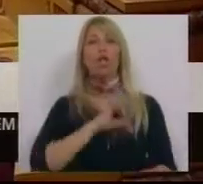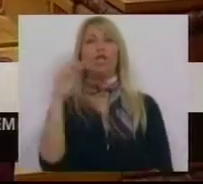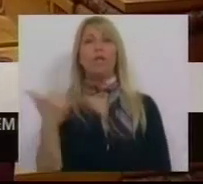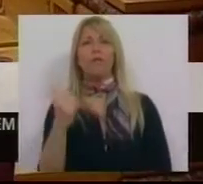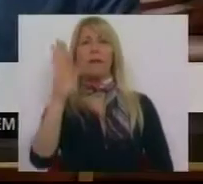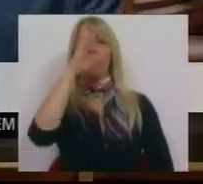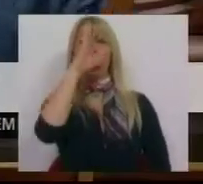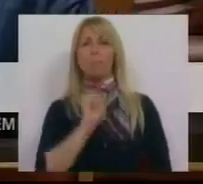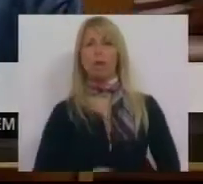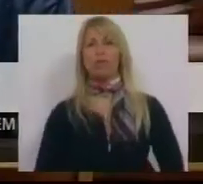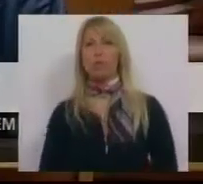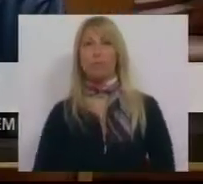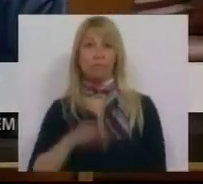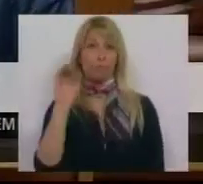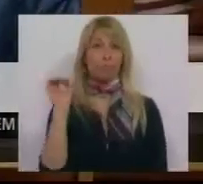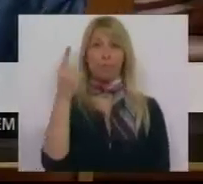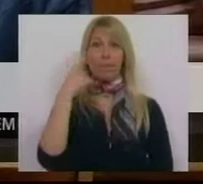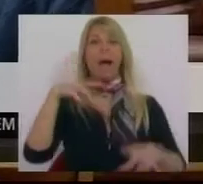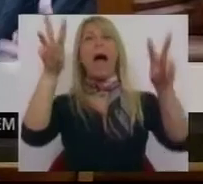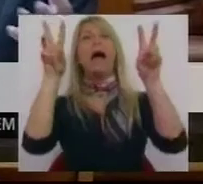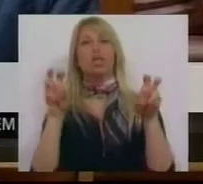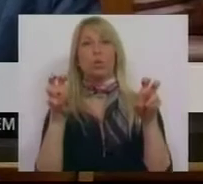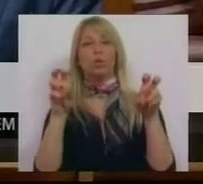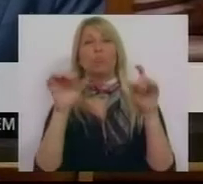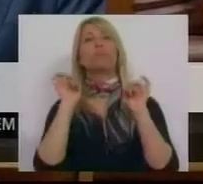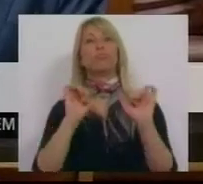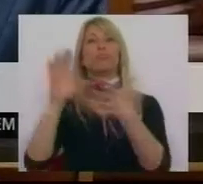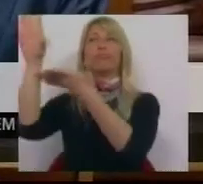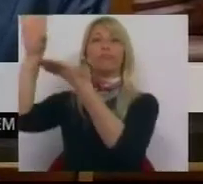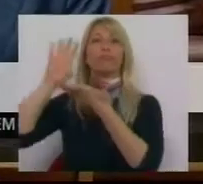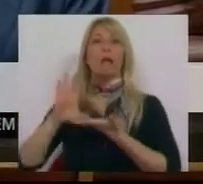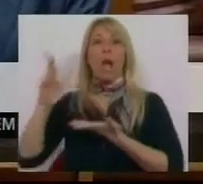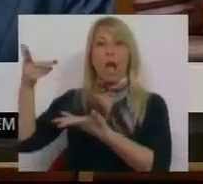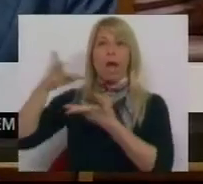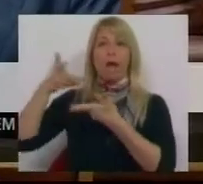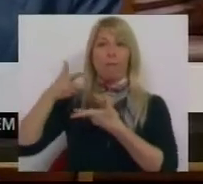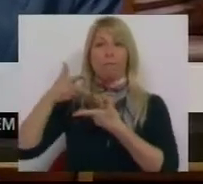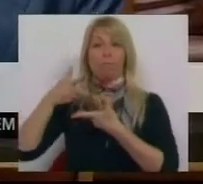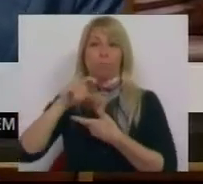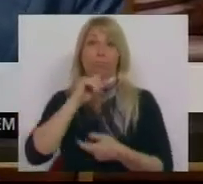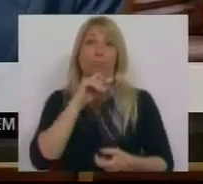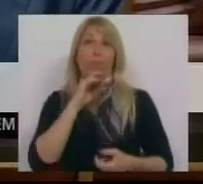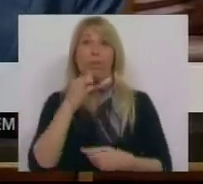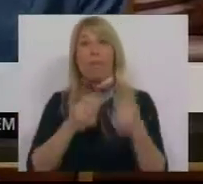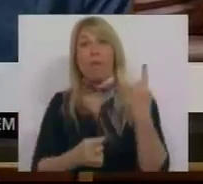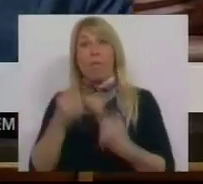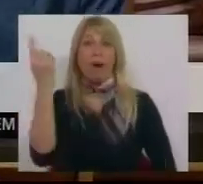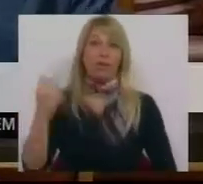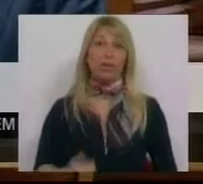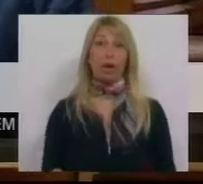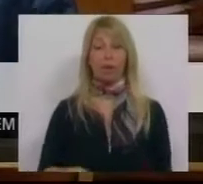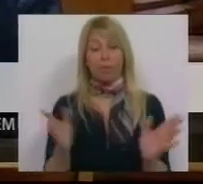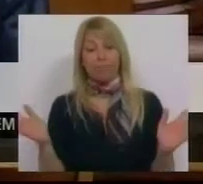Vice-Primeiro-Ministro. Primeiro assunto, o do protetorado, talvez o mais estranho, mas aquele